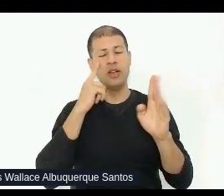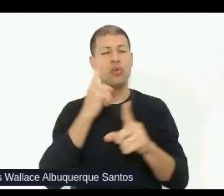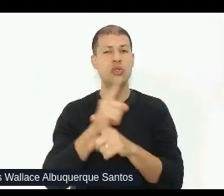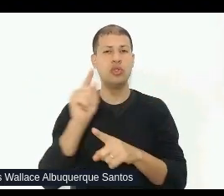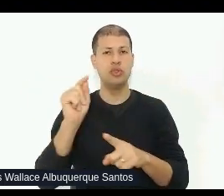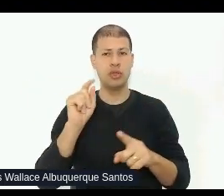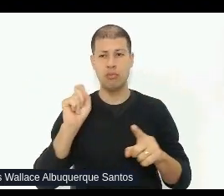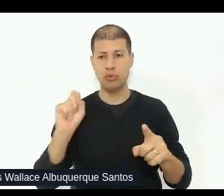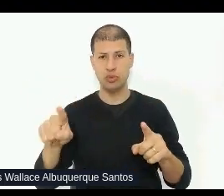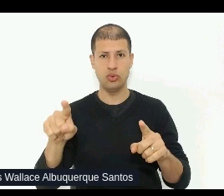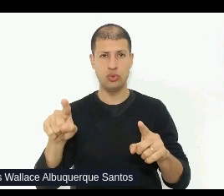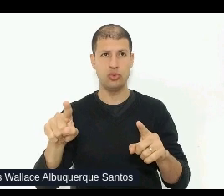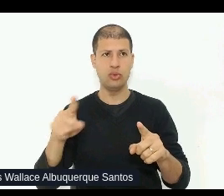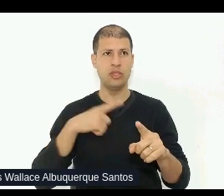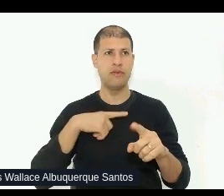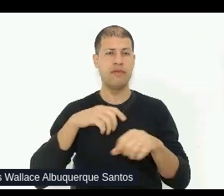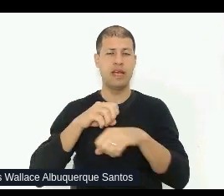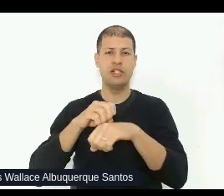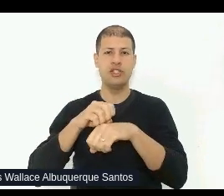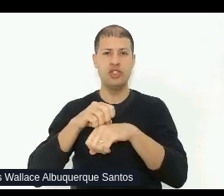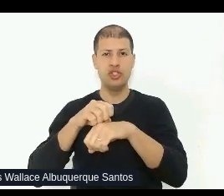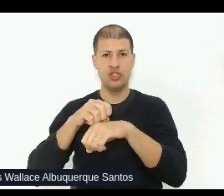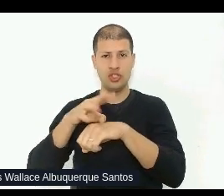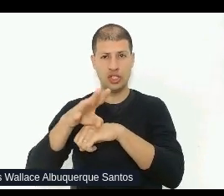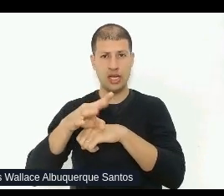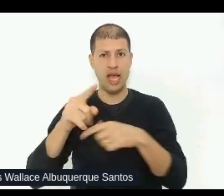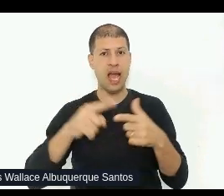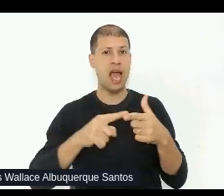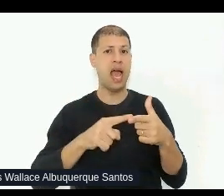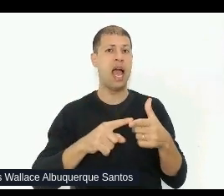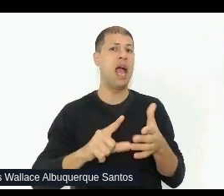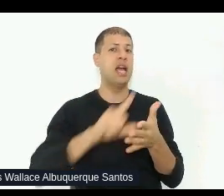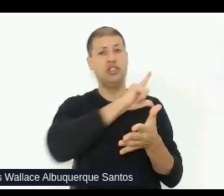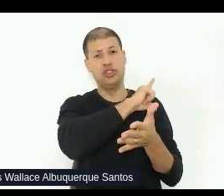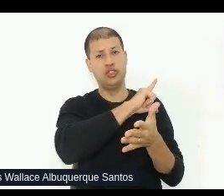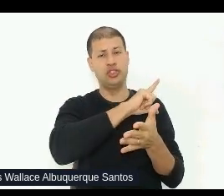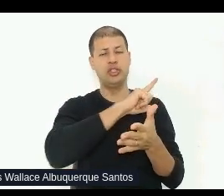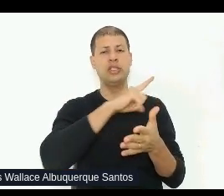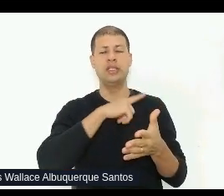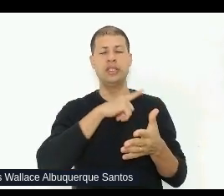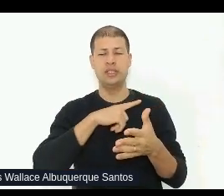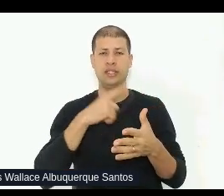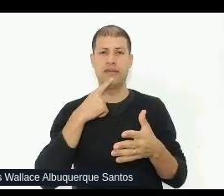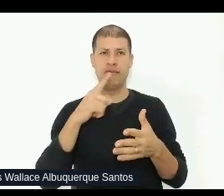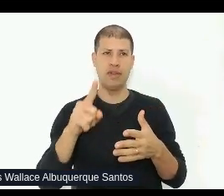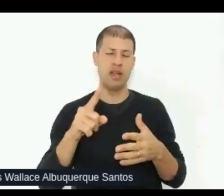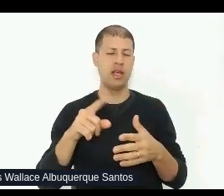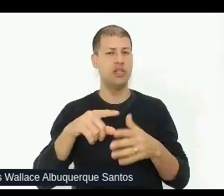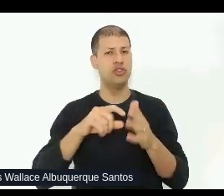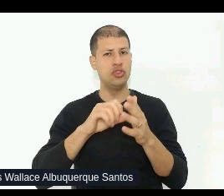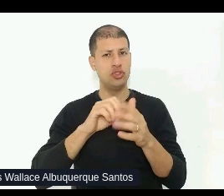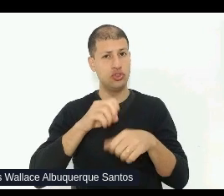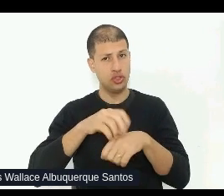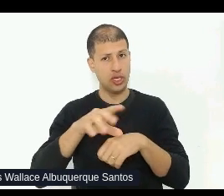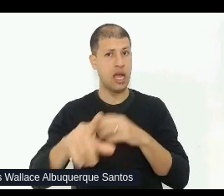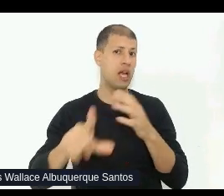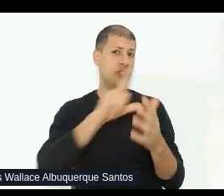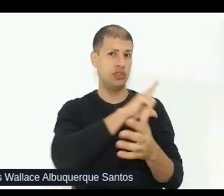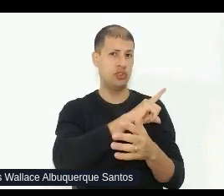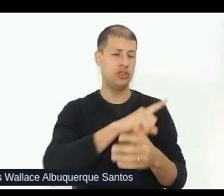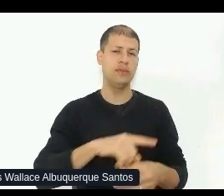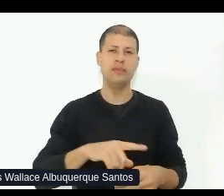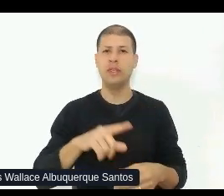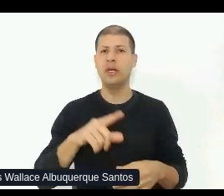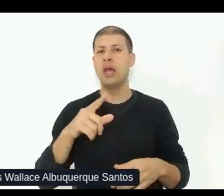deve ser dica anterior. Então ele está desabilitado, mas o botão tem a literal dele de dica anterior. Aí, no próximo,